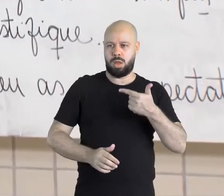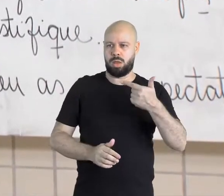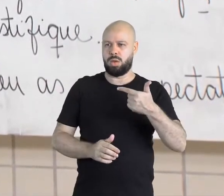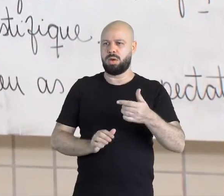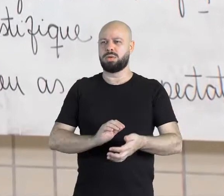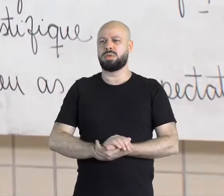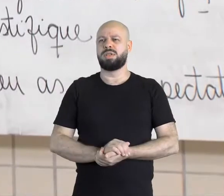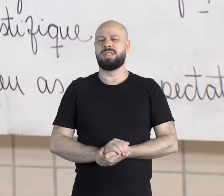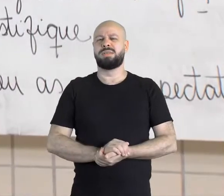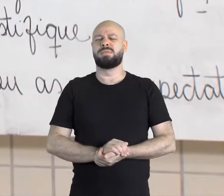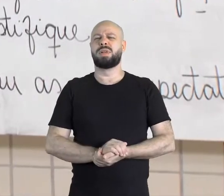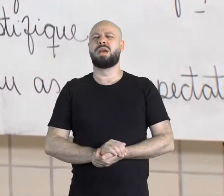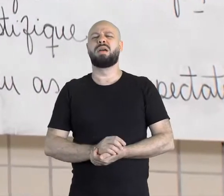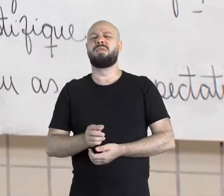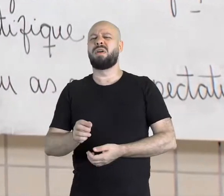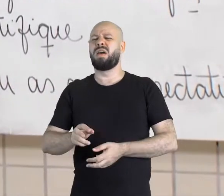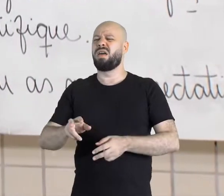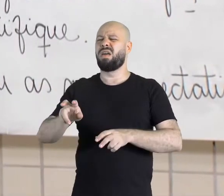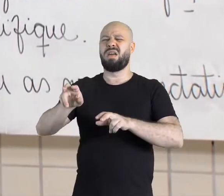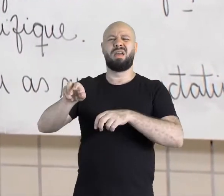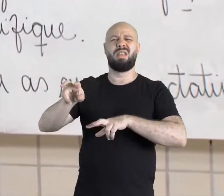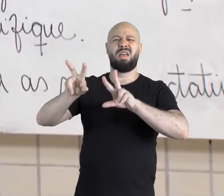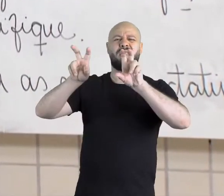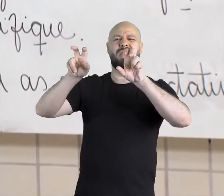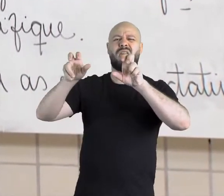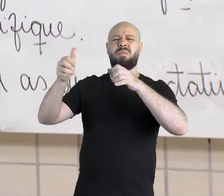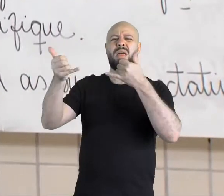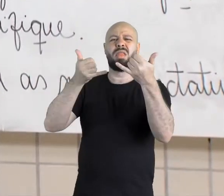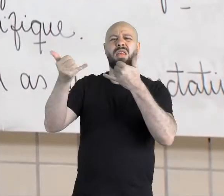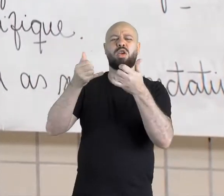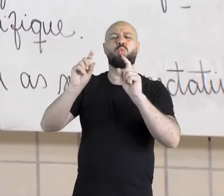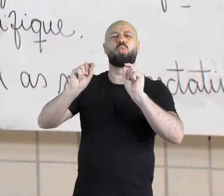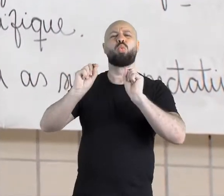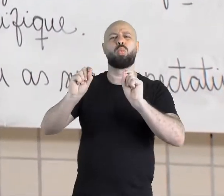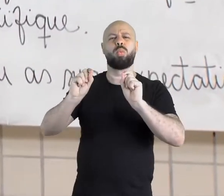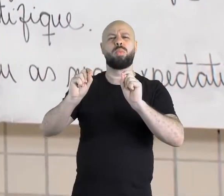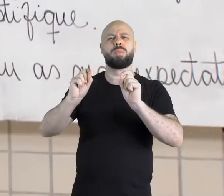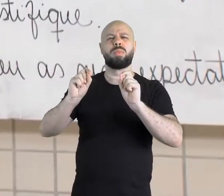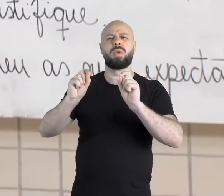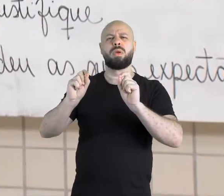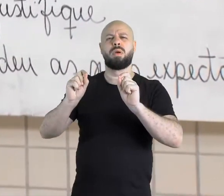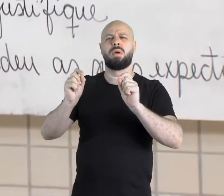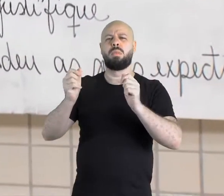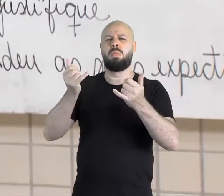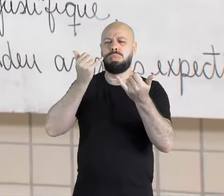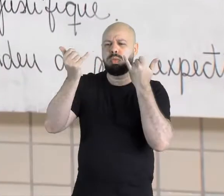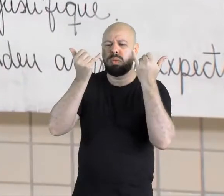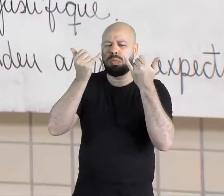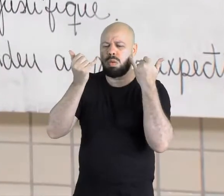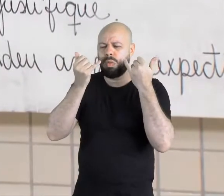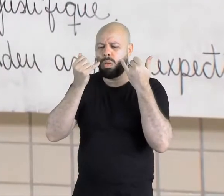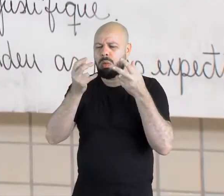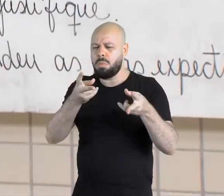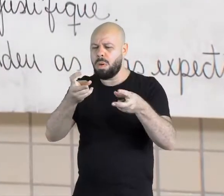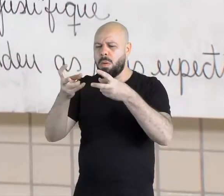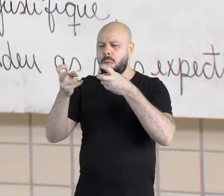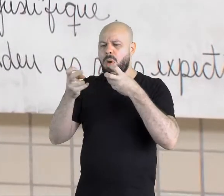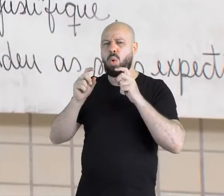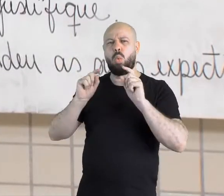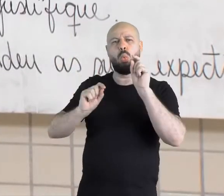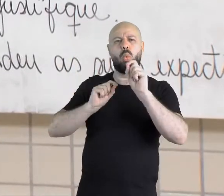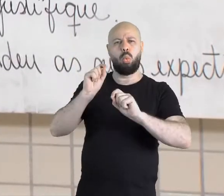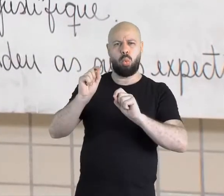fala sobre o tema? O que é falado sobre o tema no vlog que você assistiu? Quais foram as informações que você conseguiu adquirir